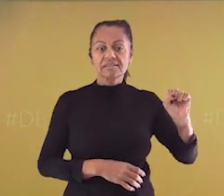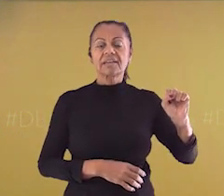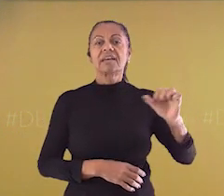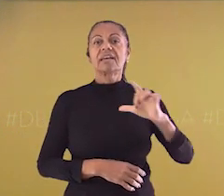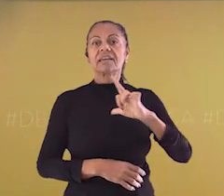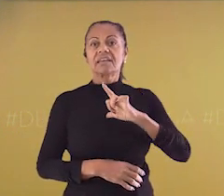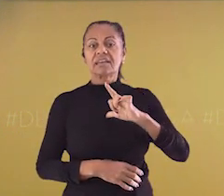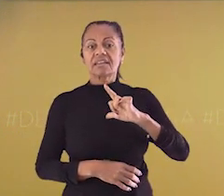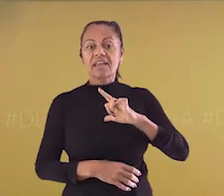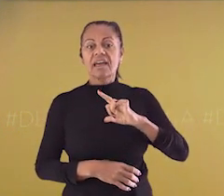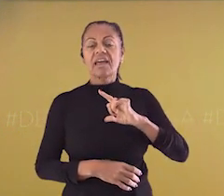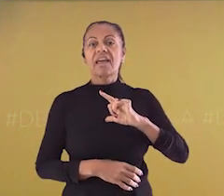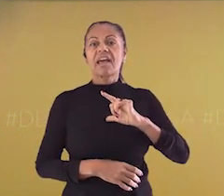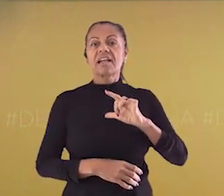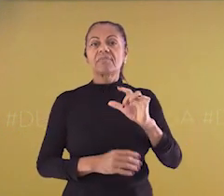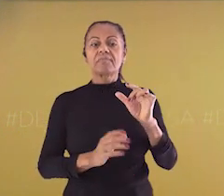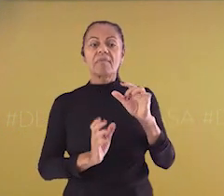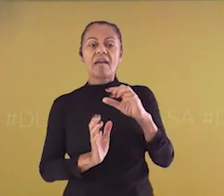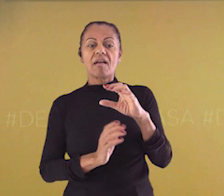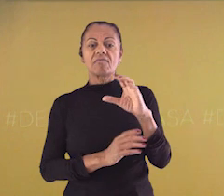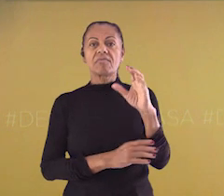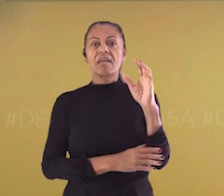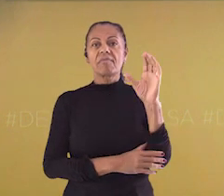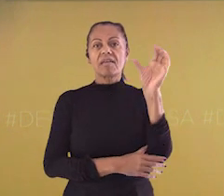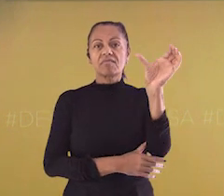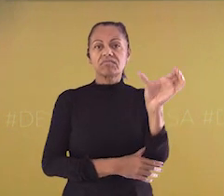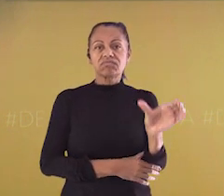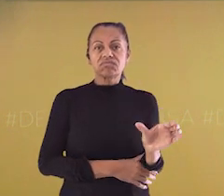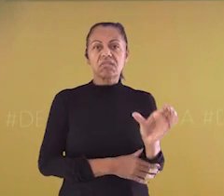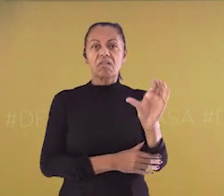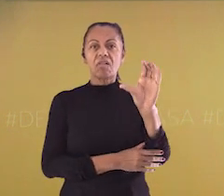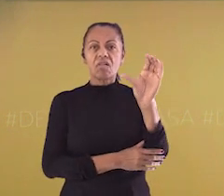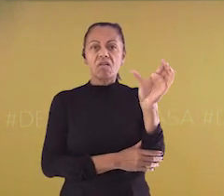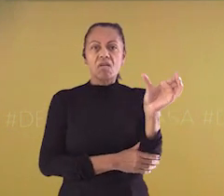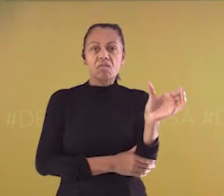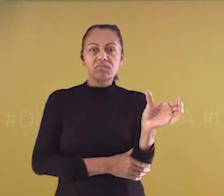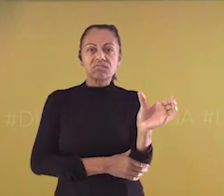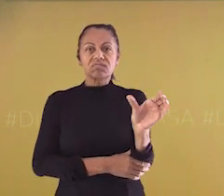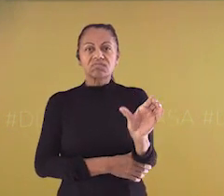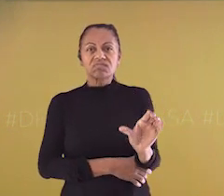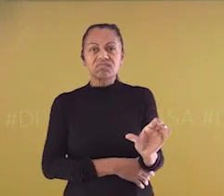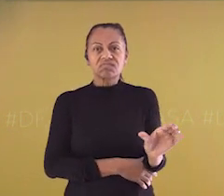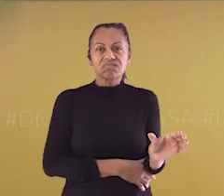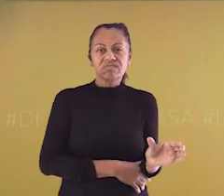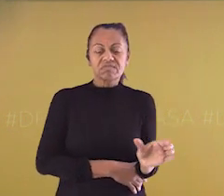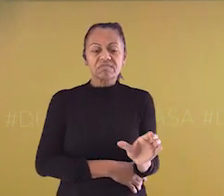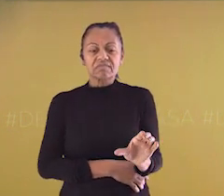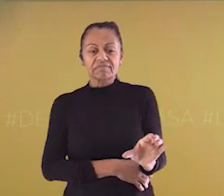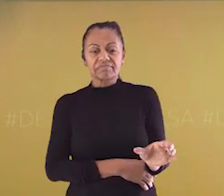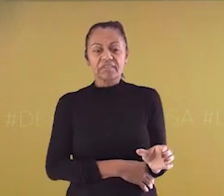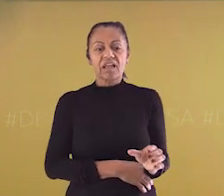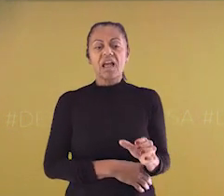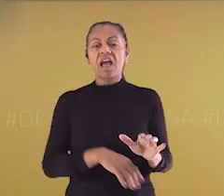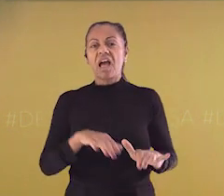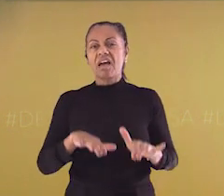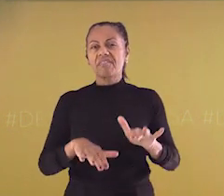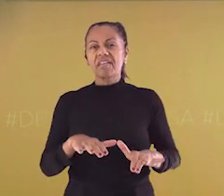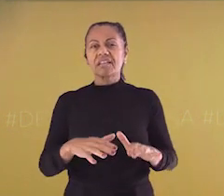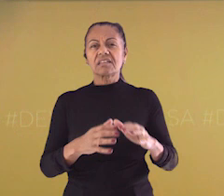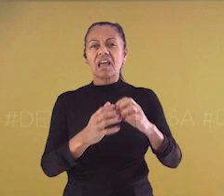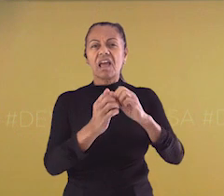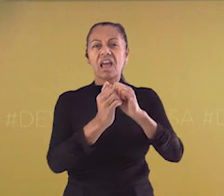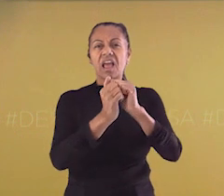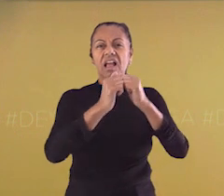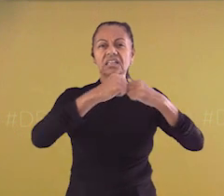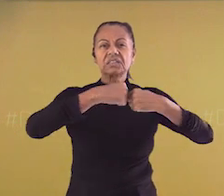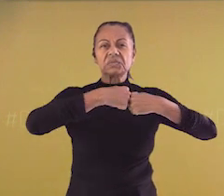por meio de discos vertebrais que permitem o seu movimento. O desgaste desses discos de cartilagem é uma doença